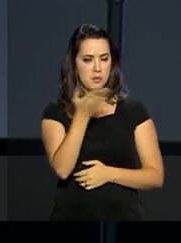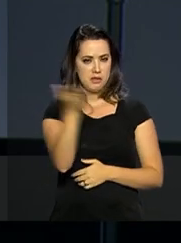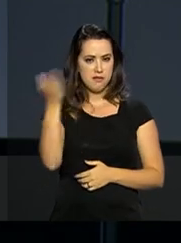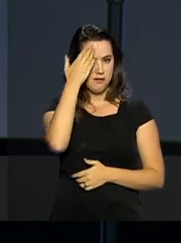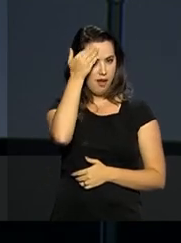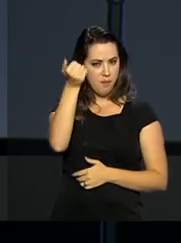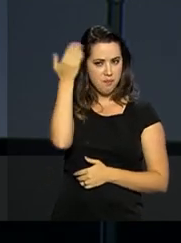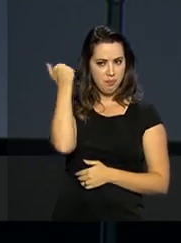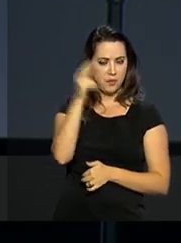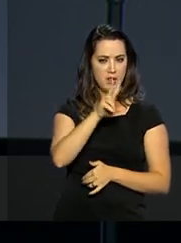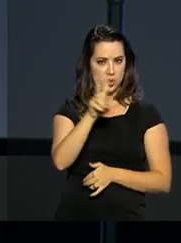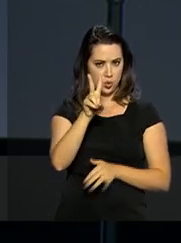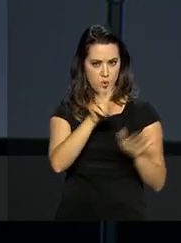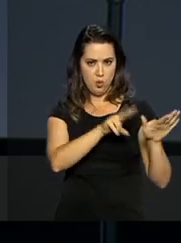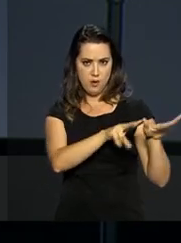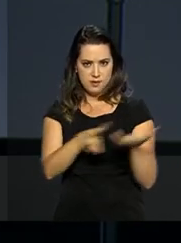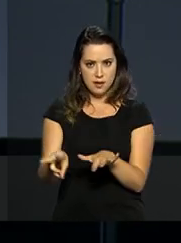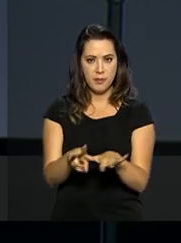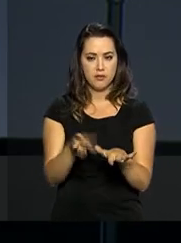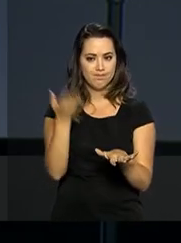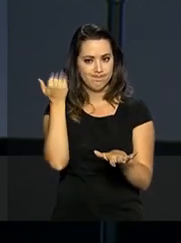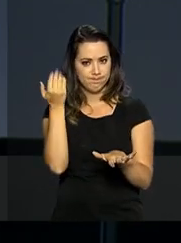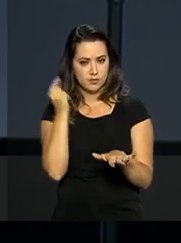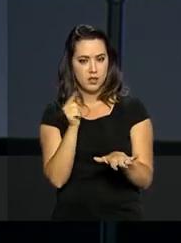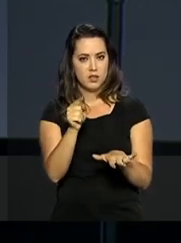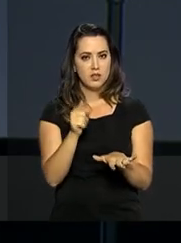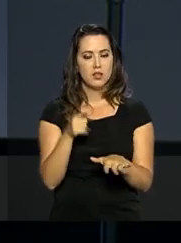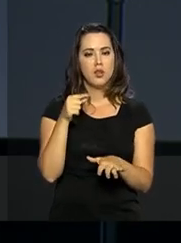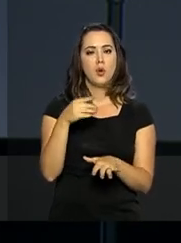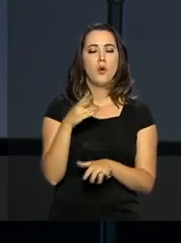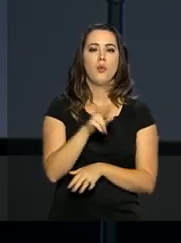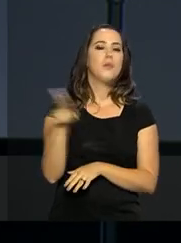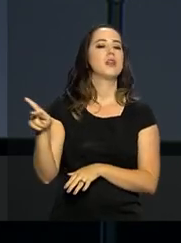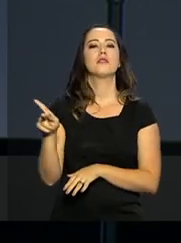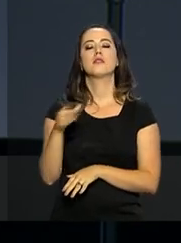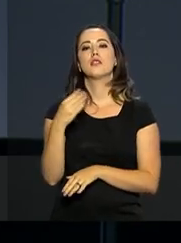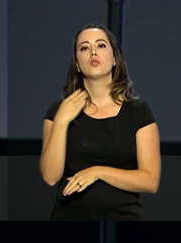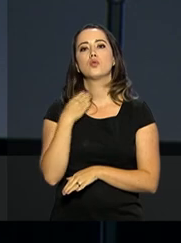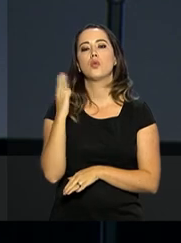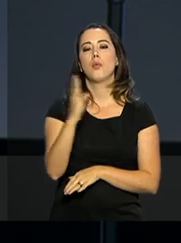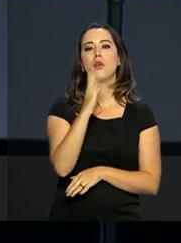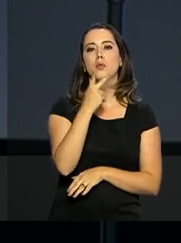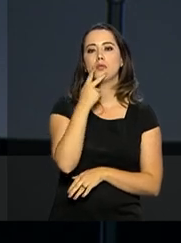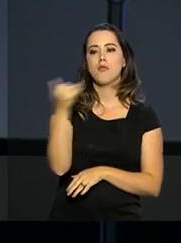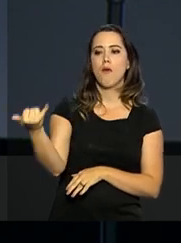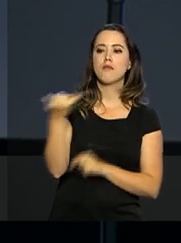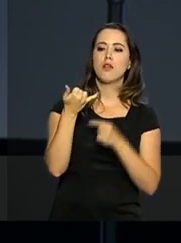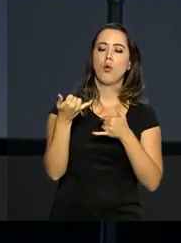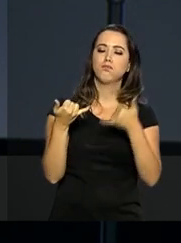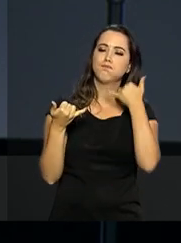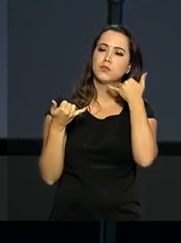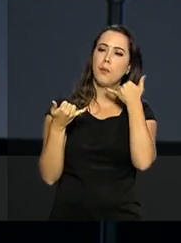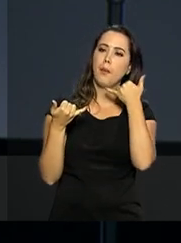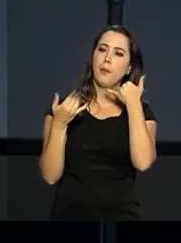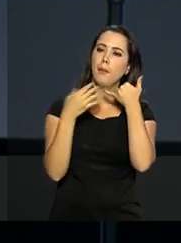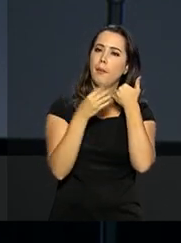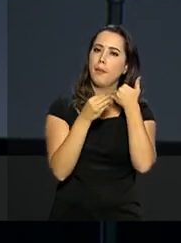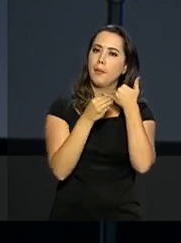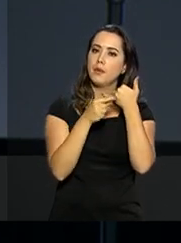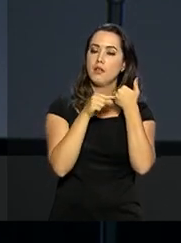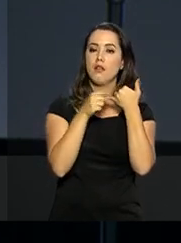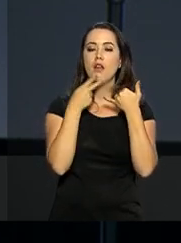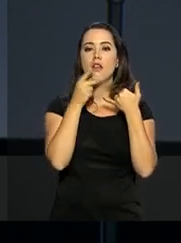atrás, o Caffarelli, presidente do Banco do Brasil, me telefonou e disse, olha, presidente, quero lhe dar uma boa notícia. Viu,